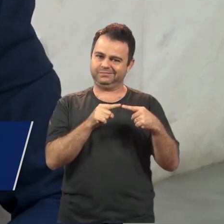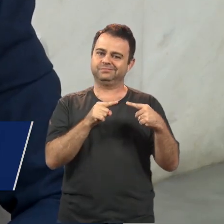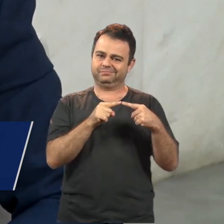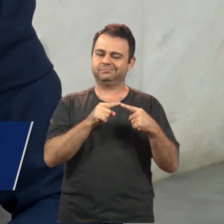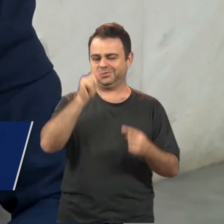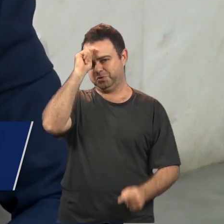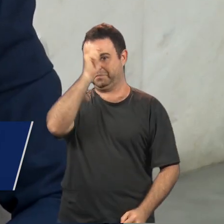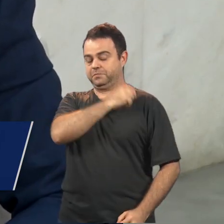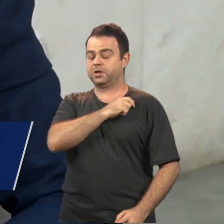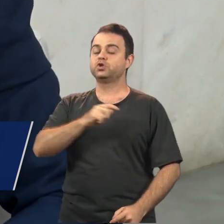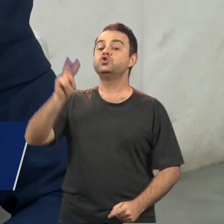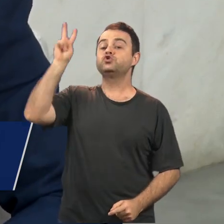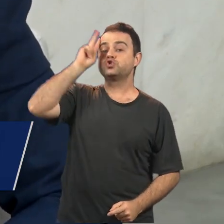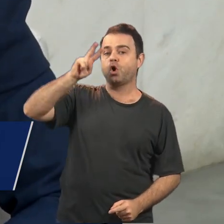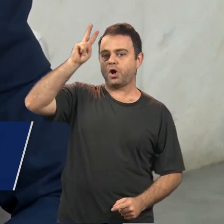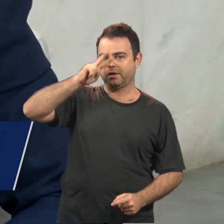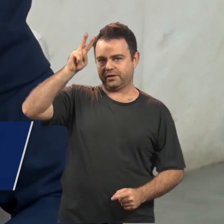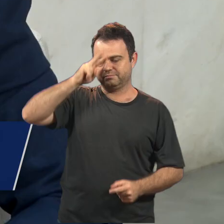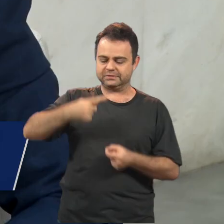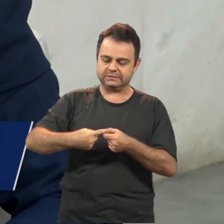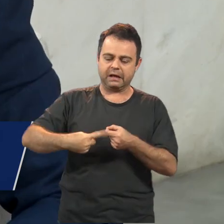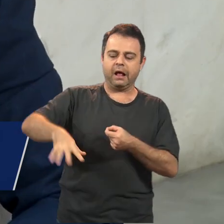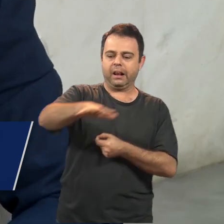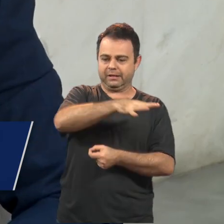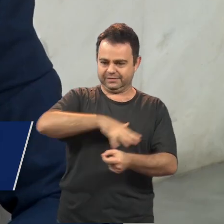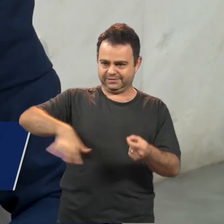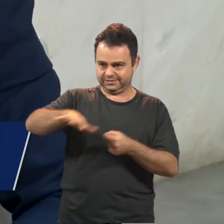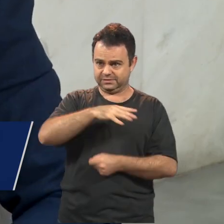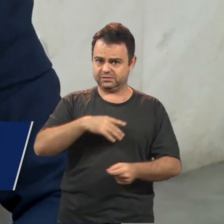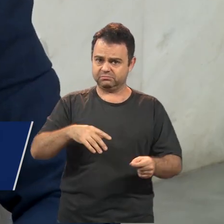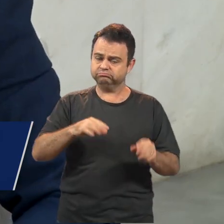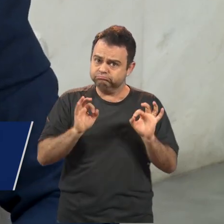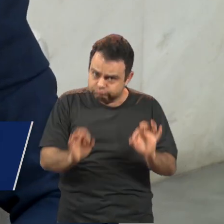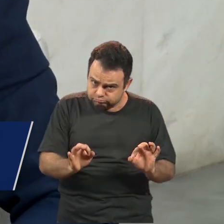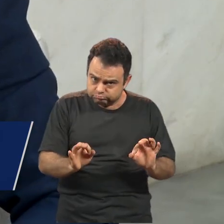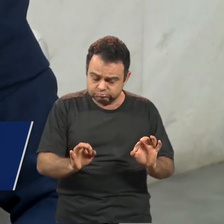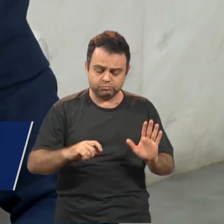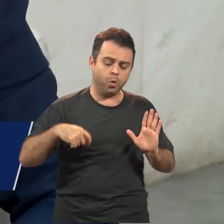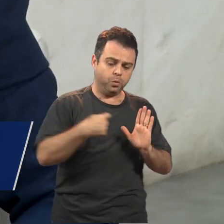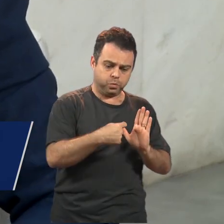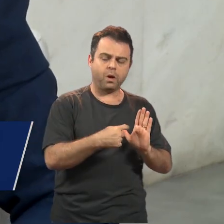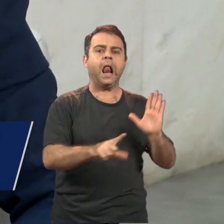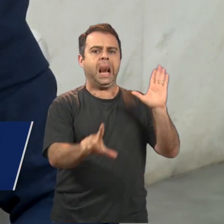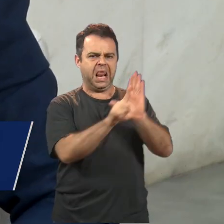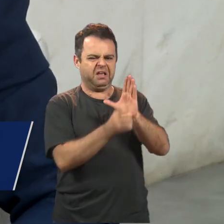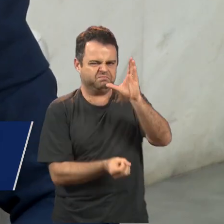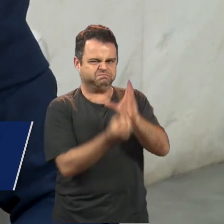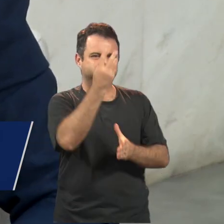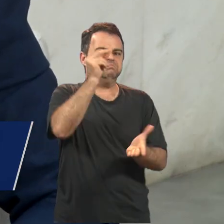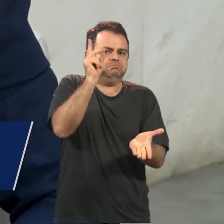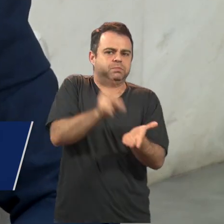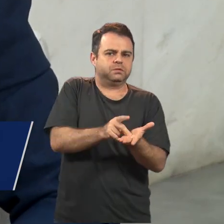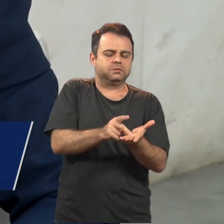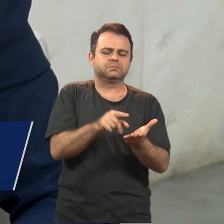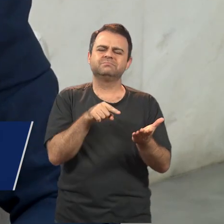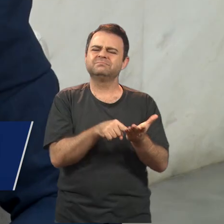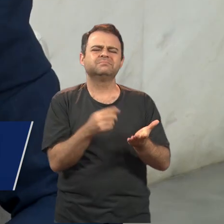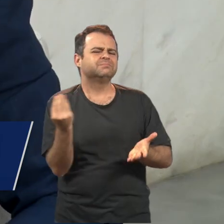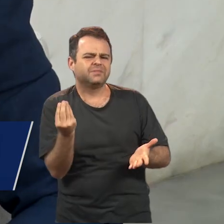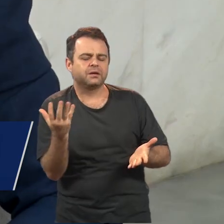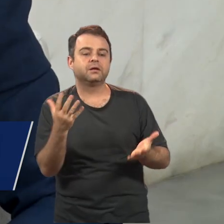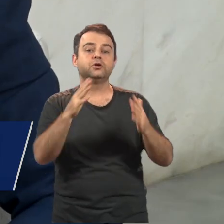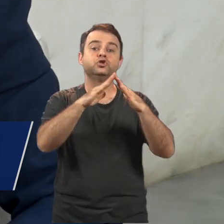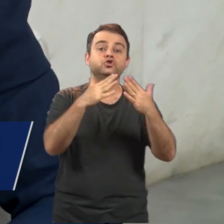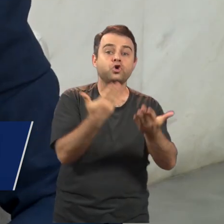principal desse agora lei é fazer com que as crianças da rede pública municipal de ensino possam